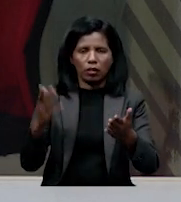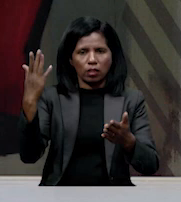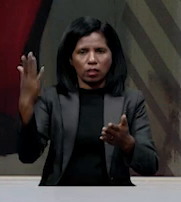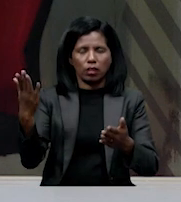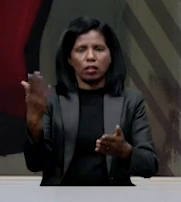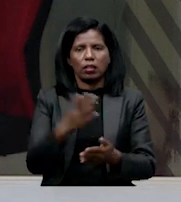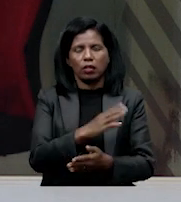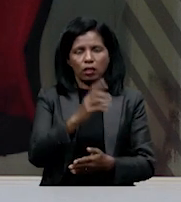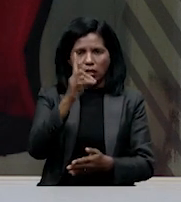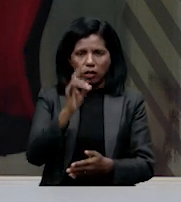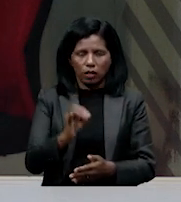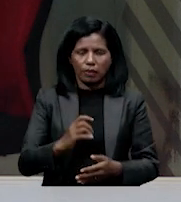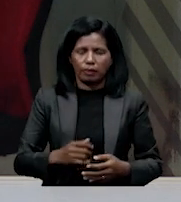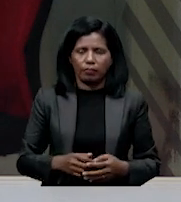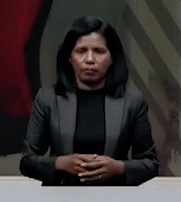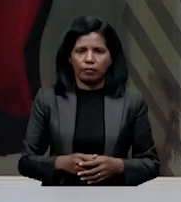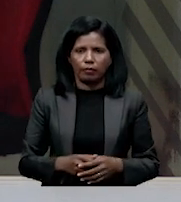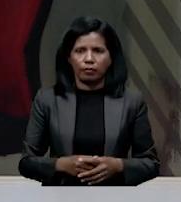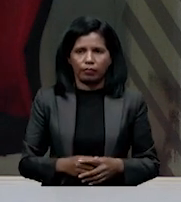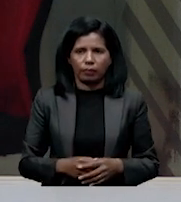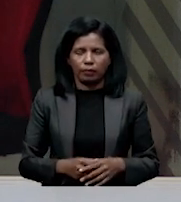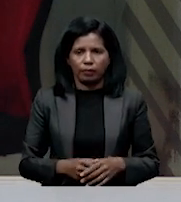acontece ia capital dele.